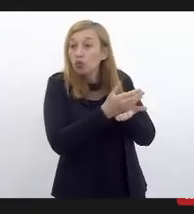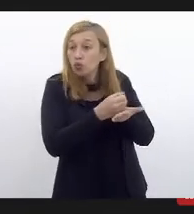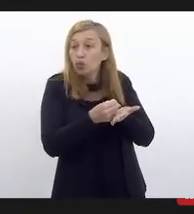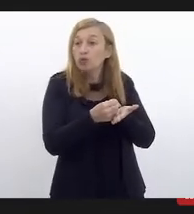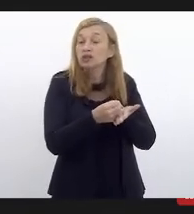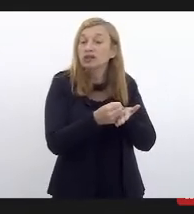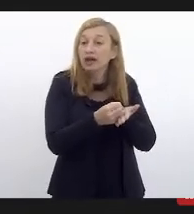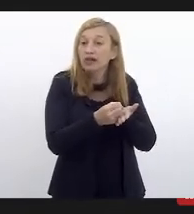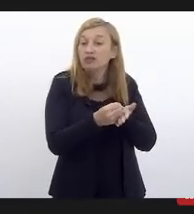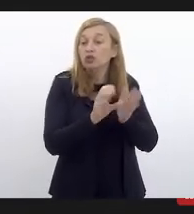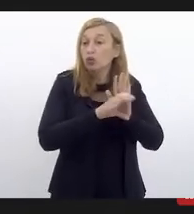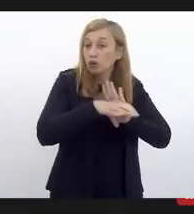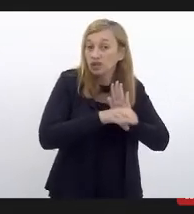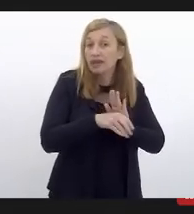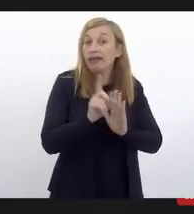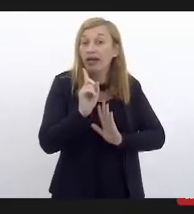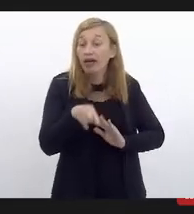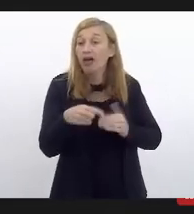uma